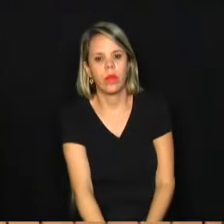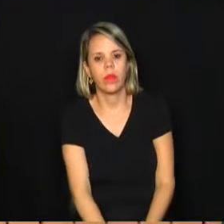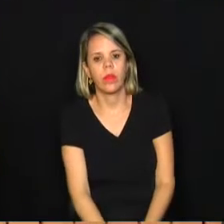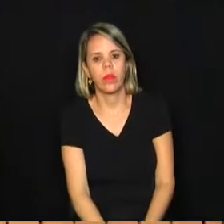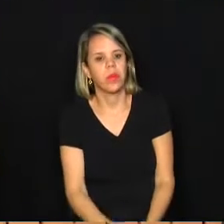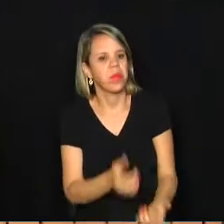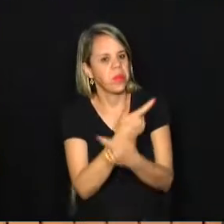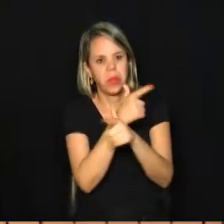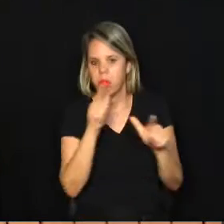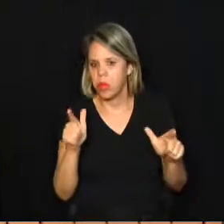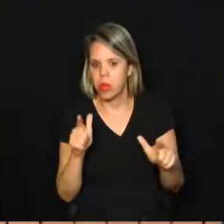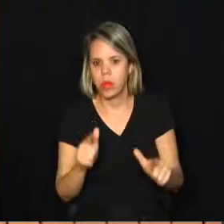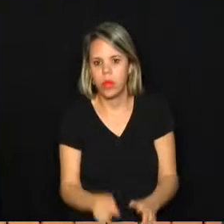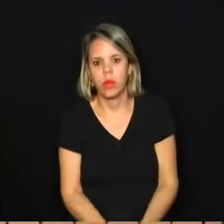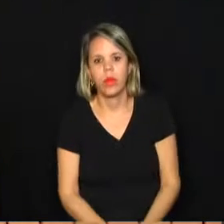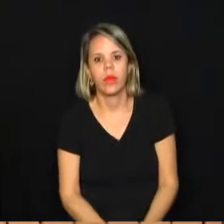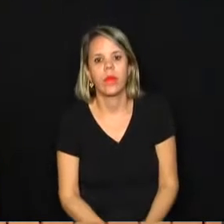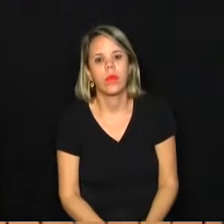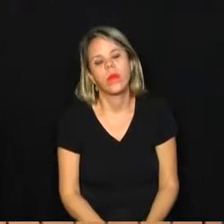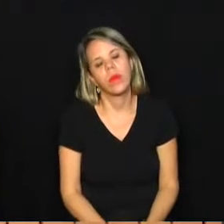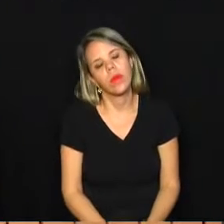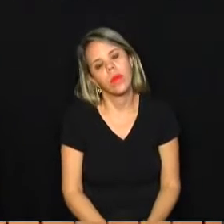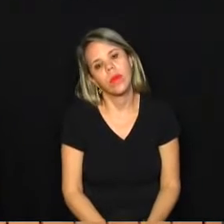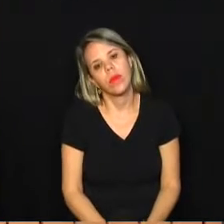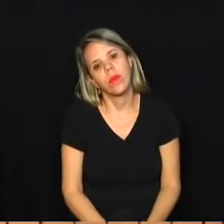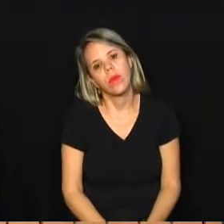Não temos, né?